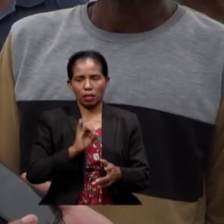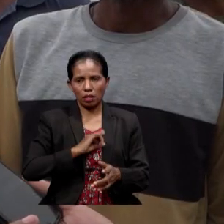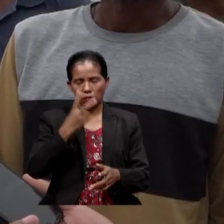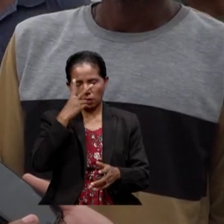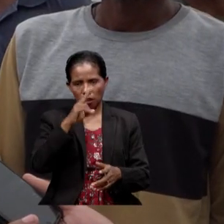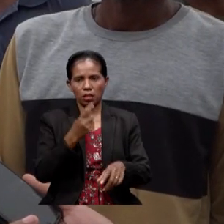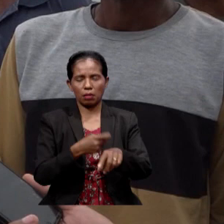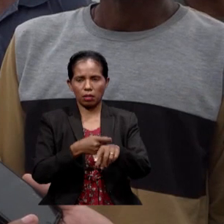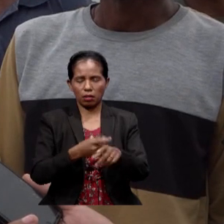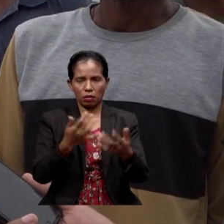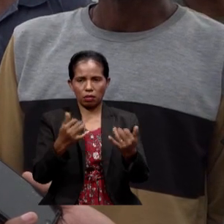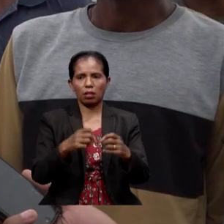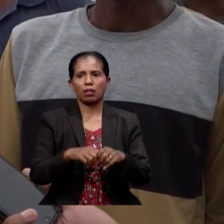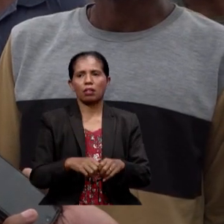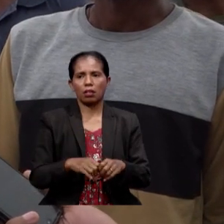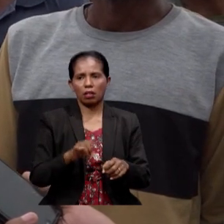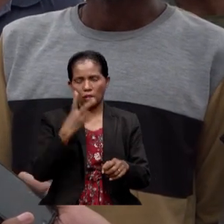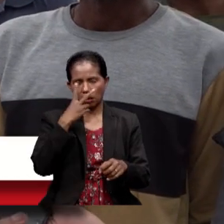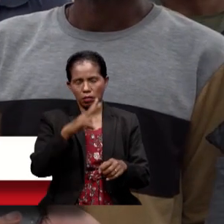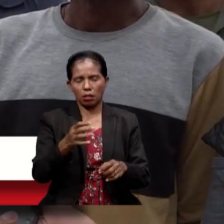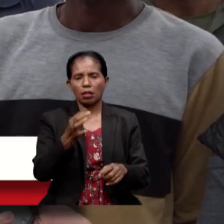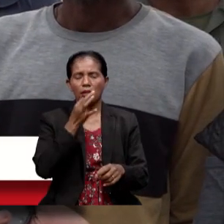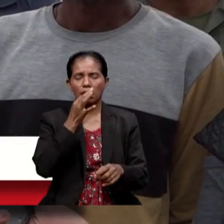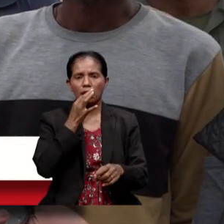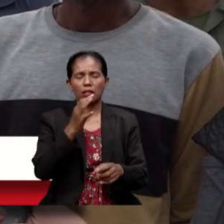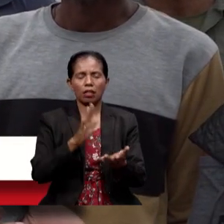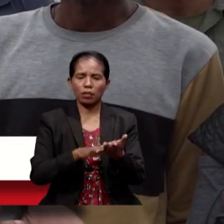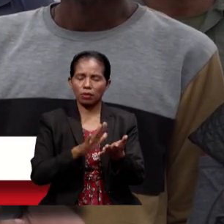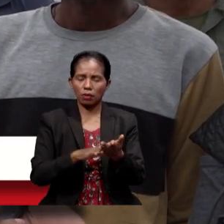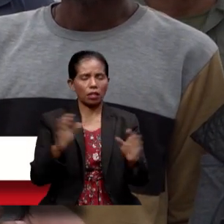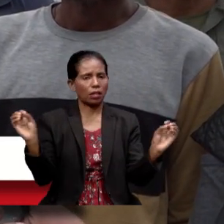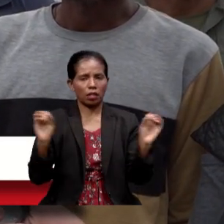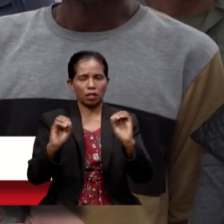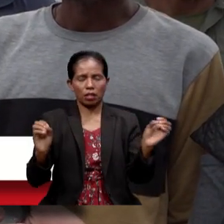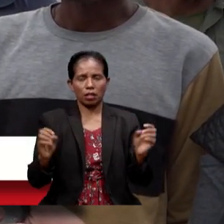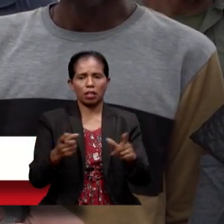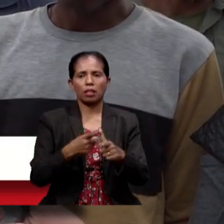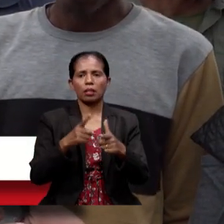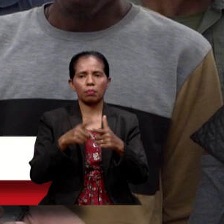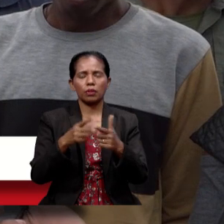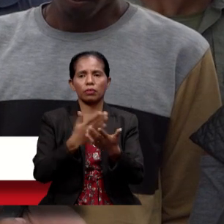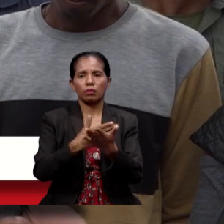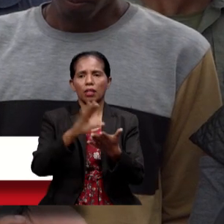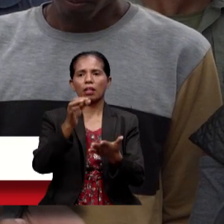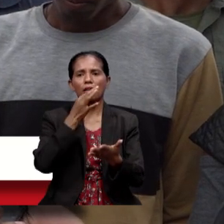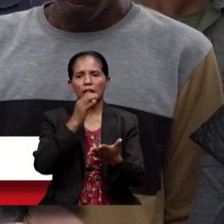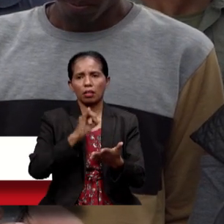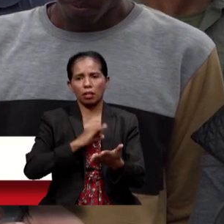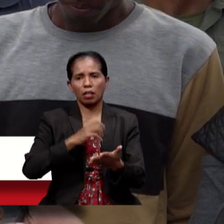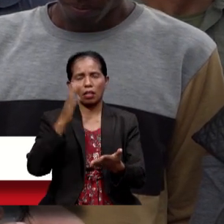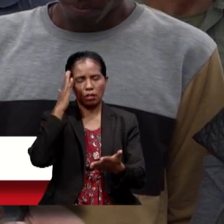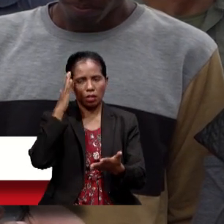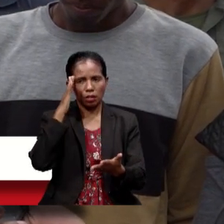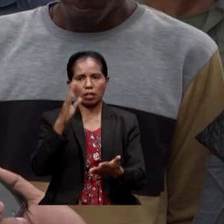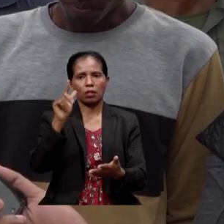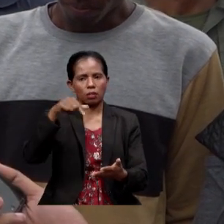atlos, tamba merenda escolar lai depois Cesta Básica né, haula tete que